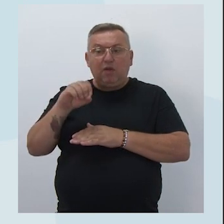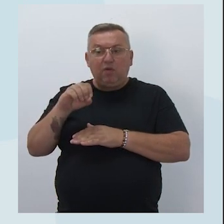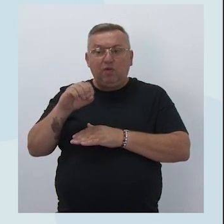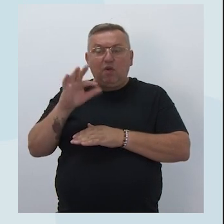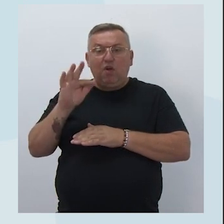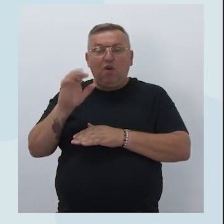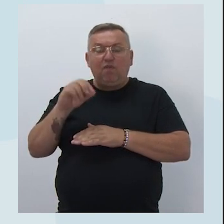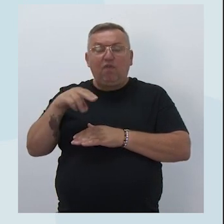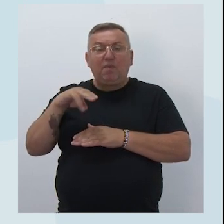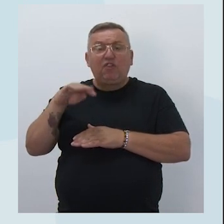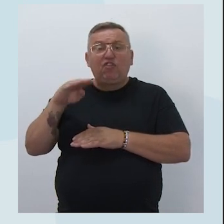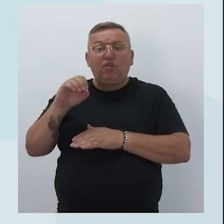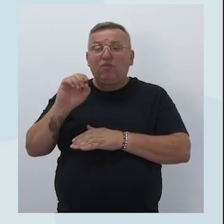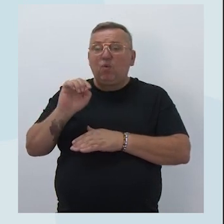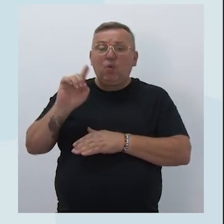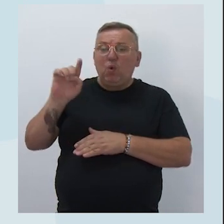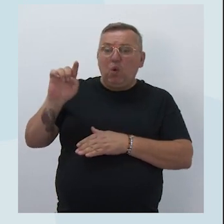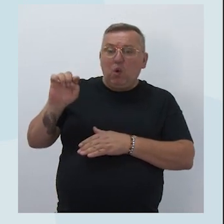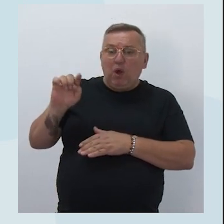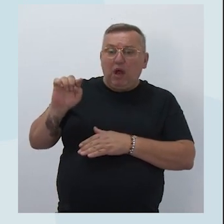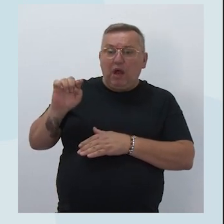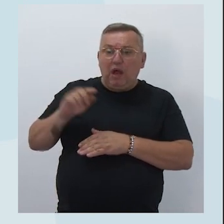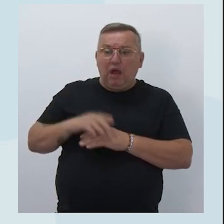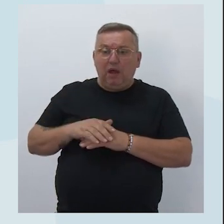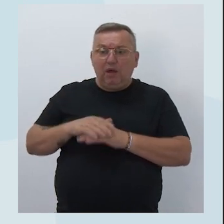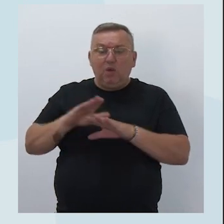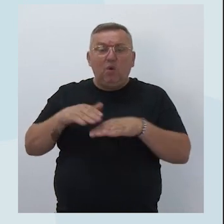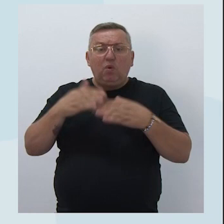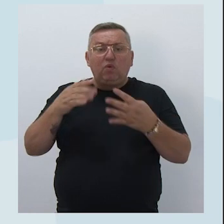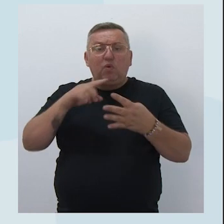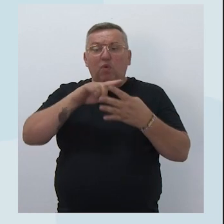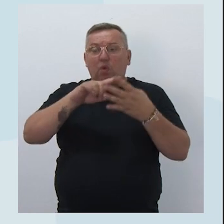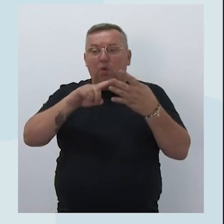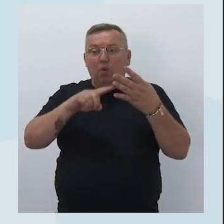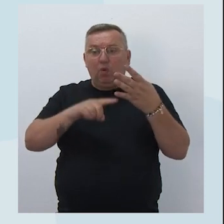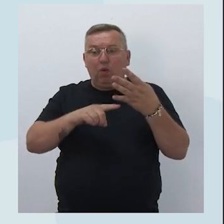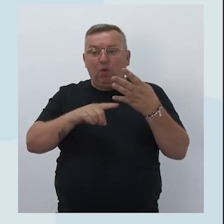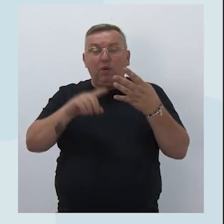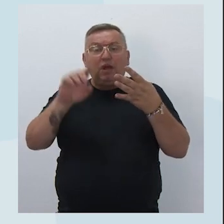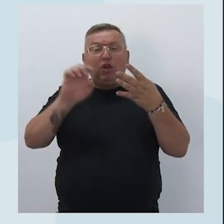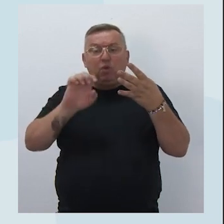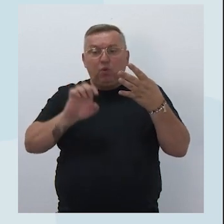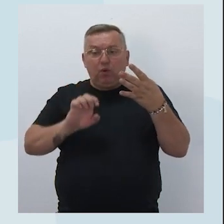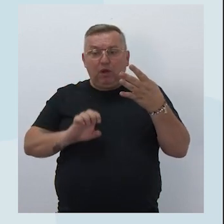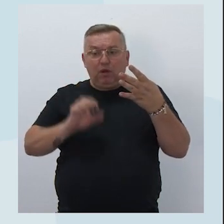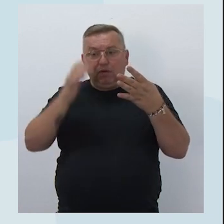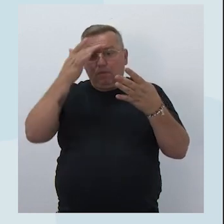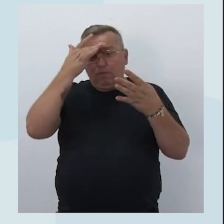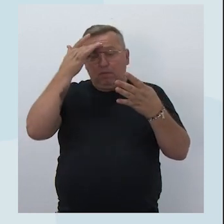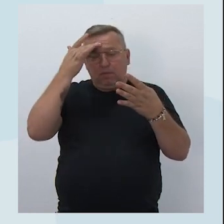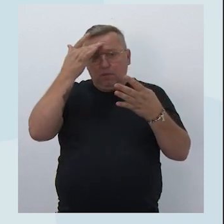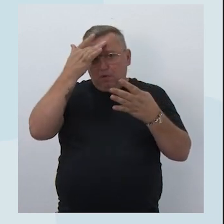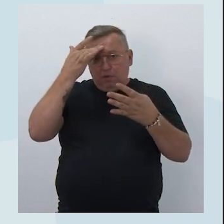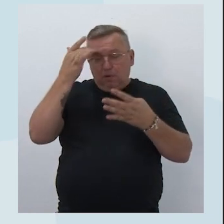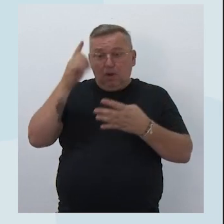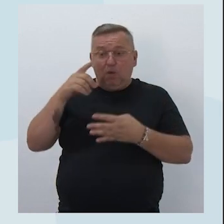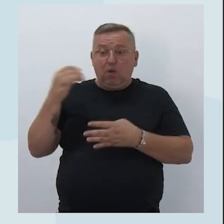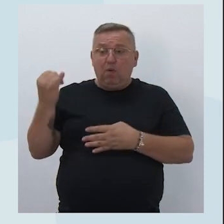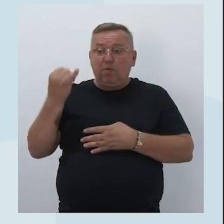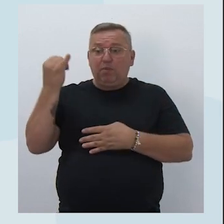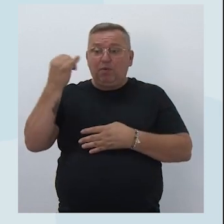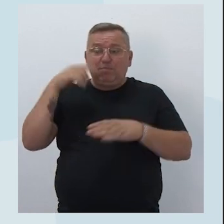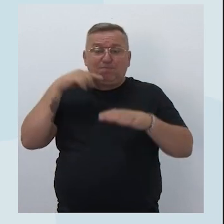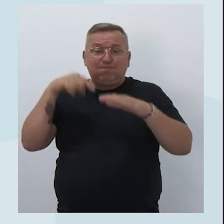que são os itinerários formativos? O que são os quatro eixos estruturantes? Qual a importância do